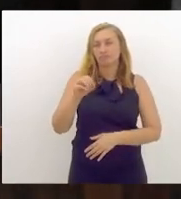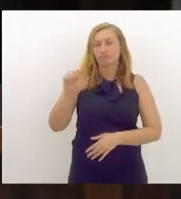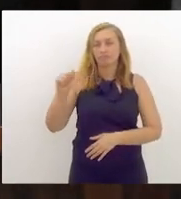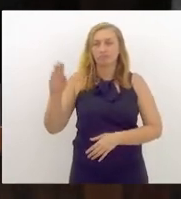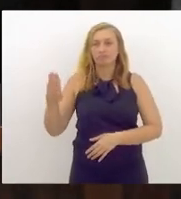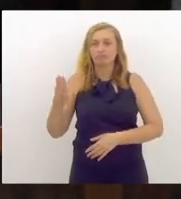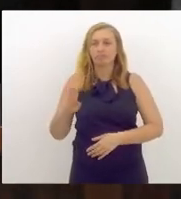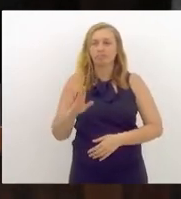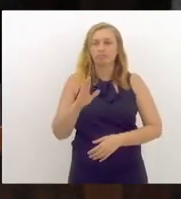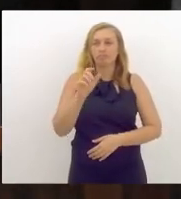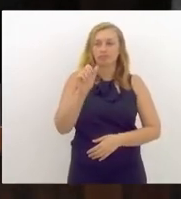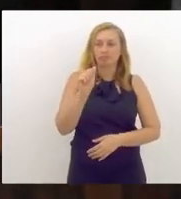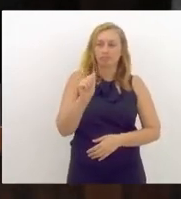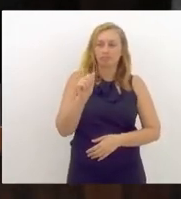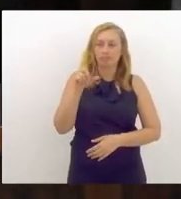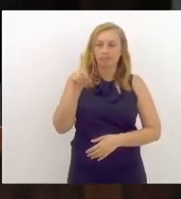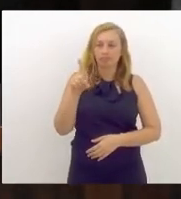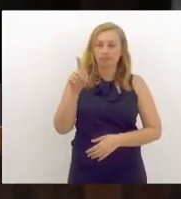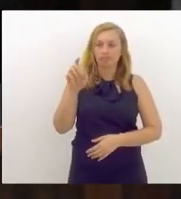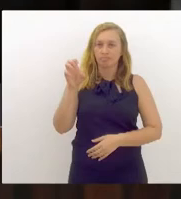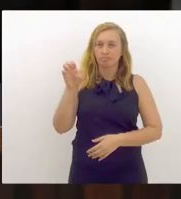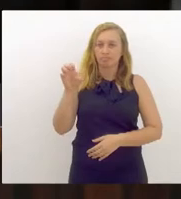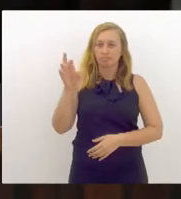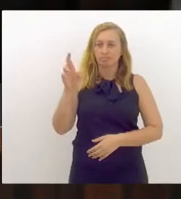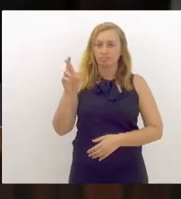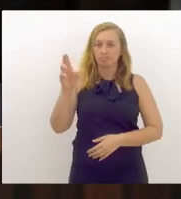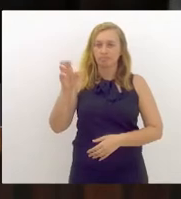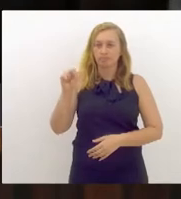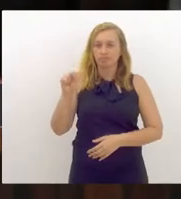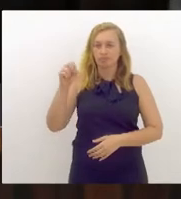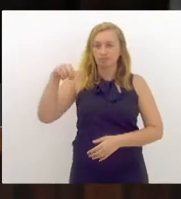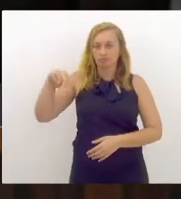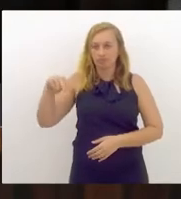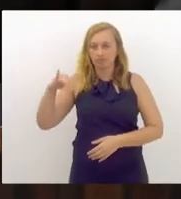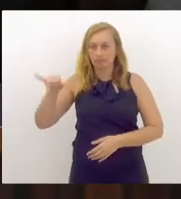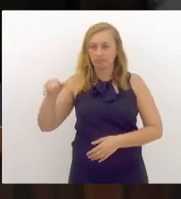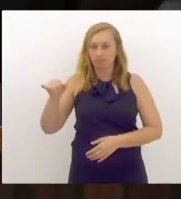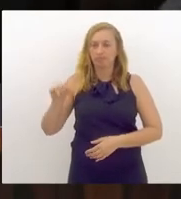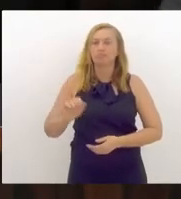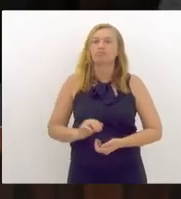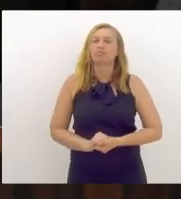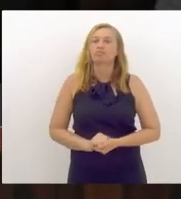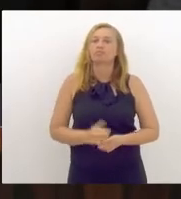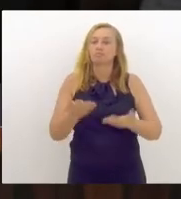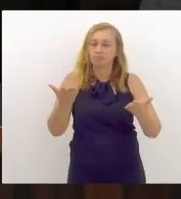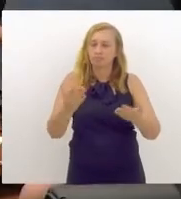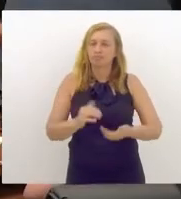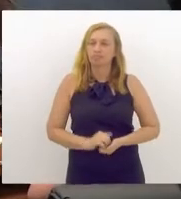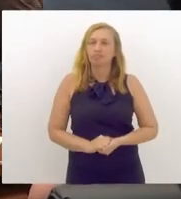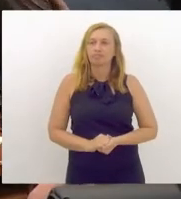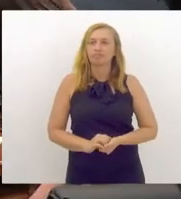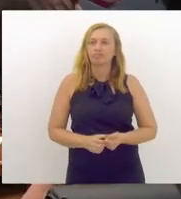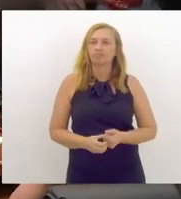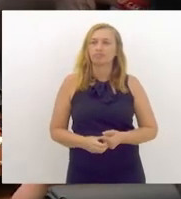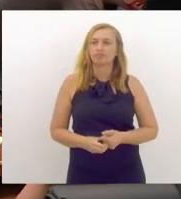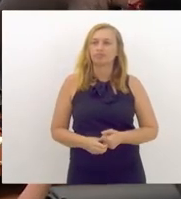bussinger de Carvalho jaovacionado aqui pelo Danilo Firmino por favor